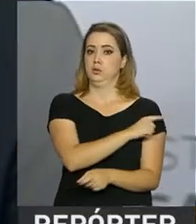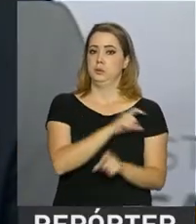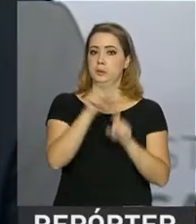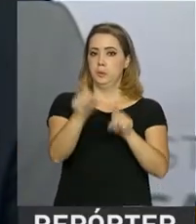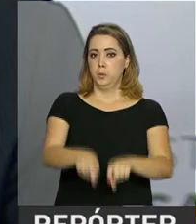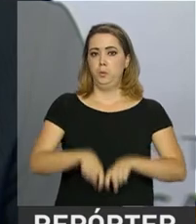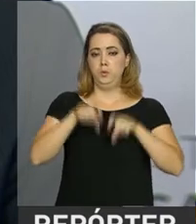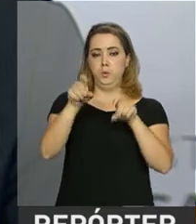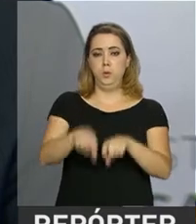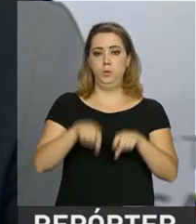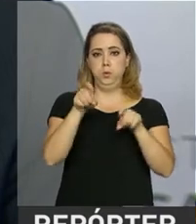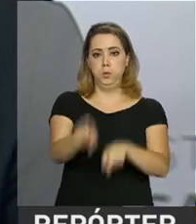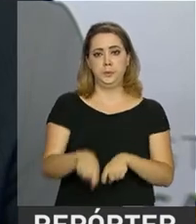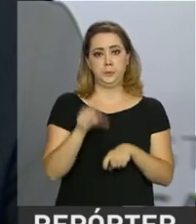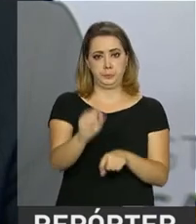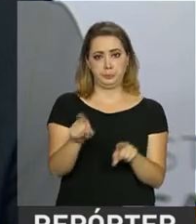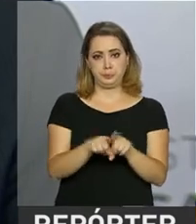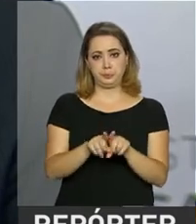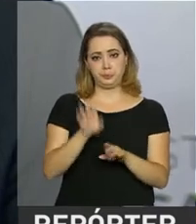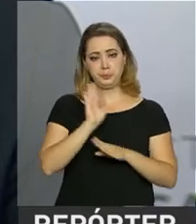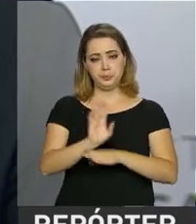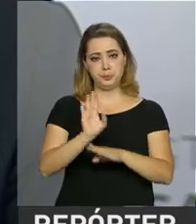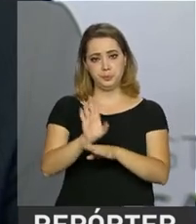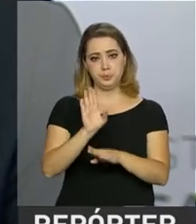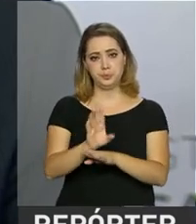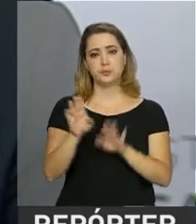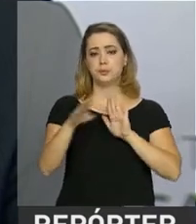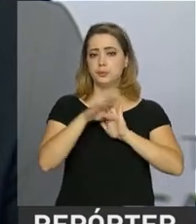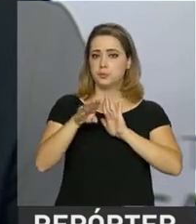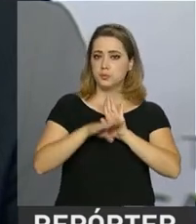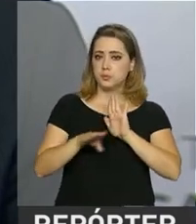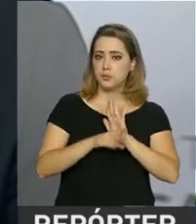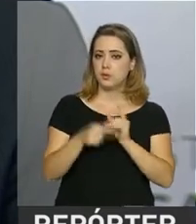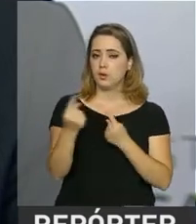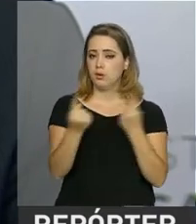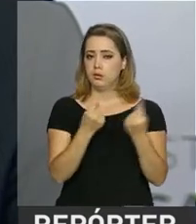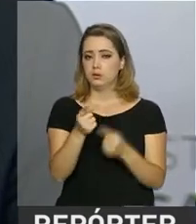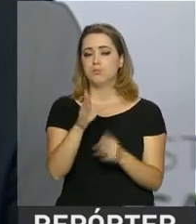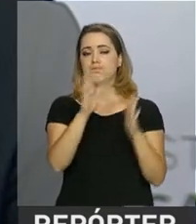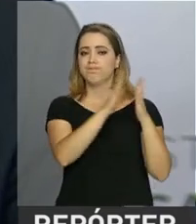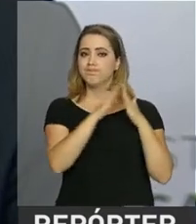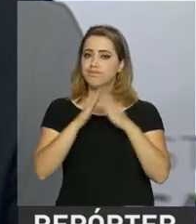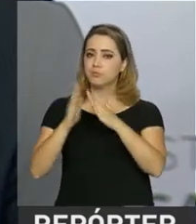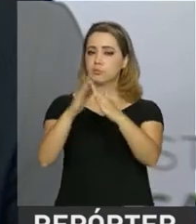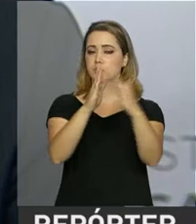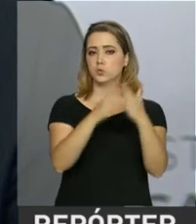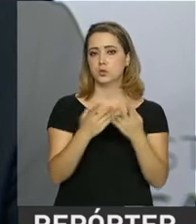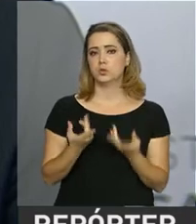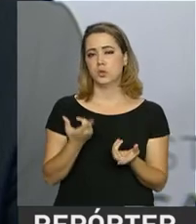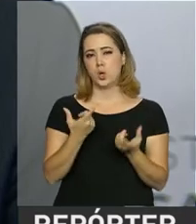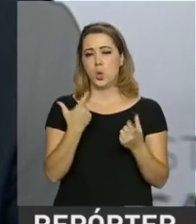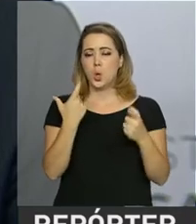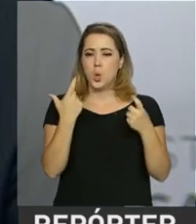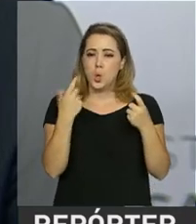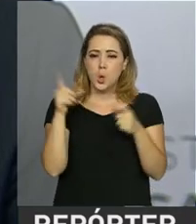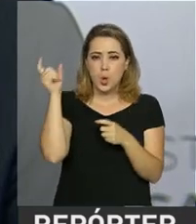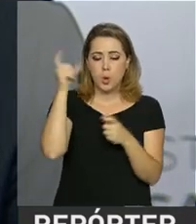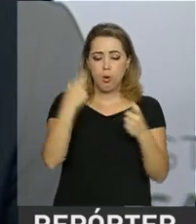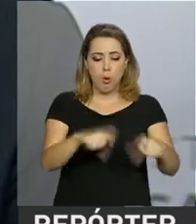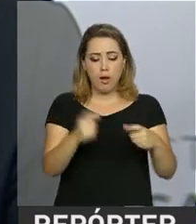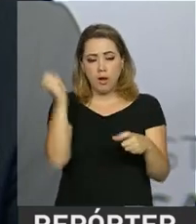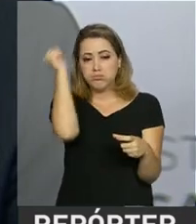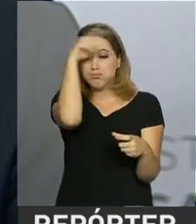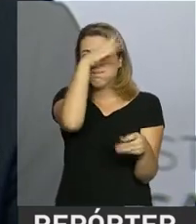principalmente ajudando na programação da vacinação caso a casa na ilha são lugares lindos lugares desses